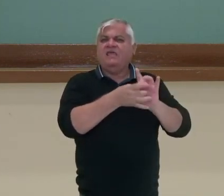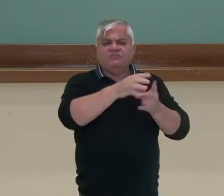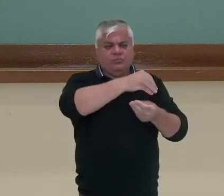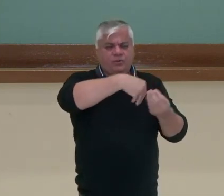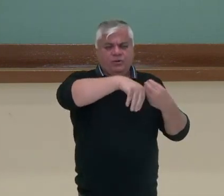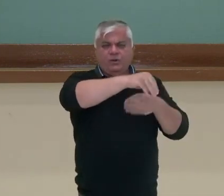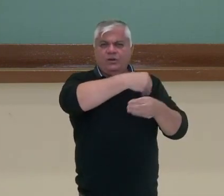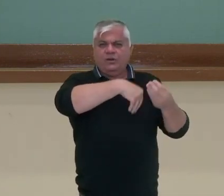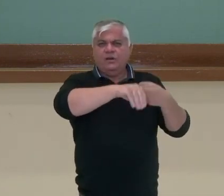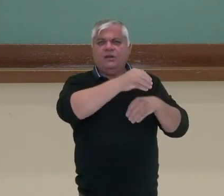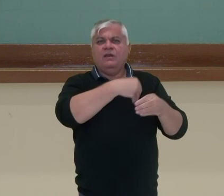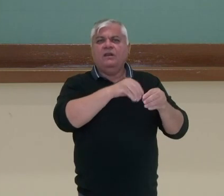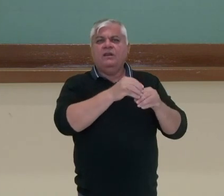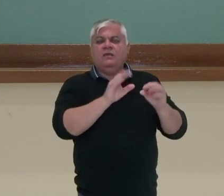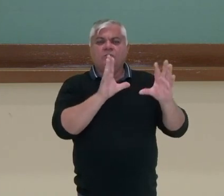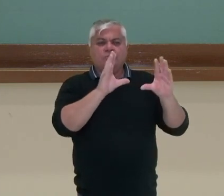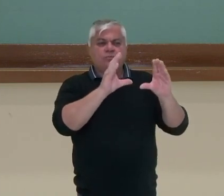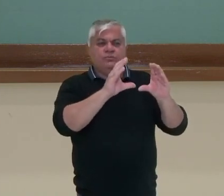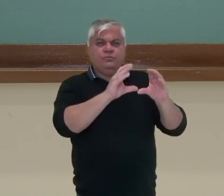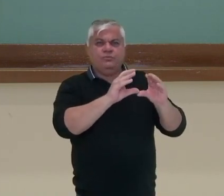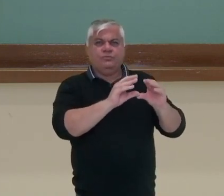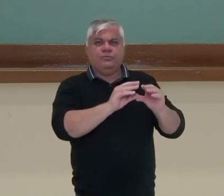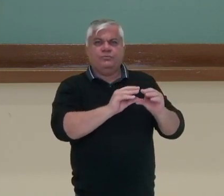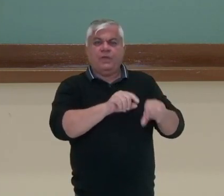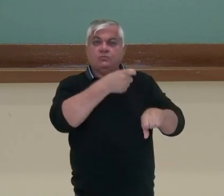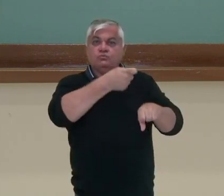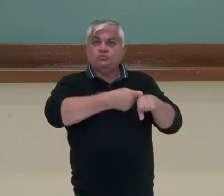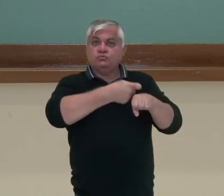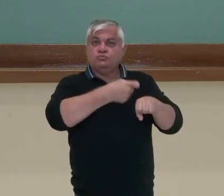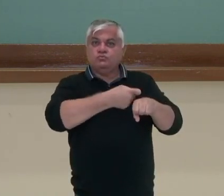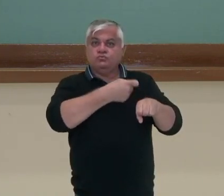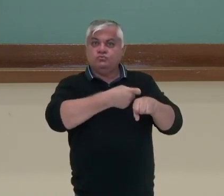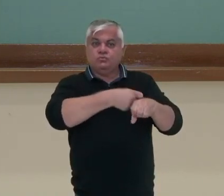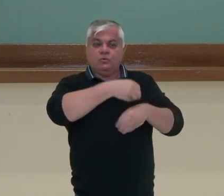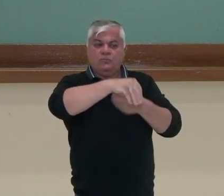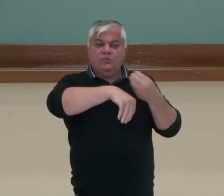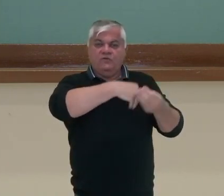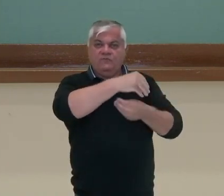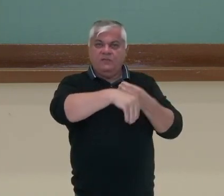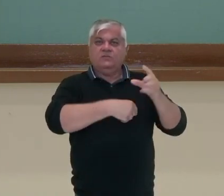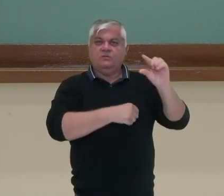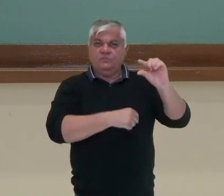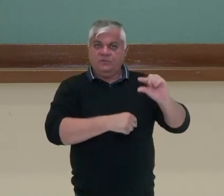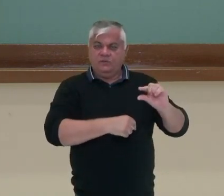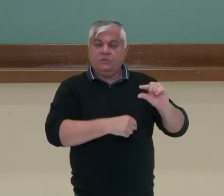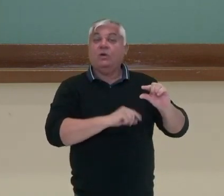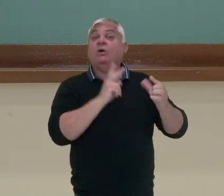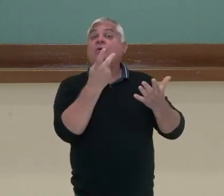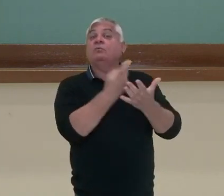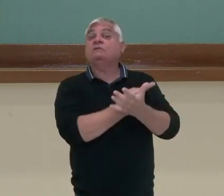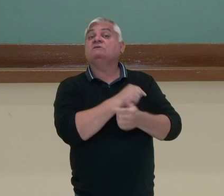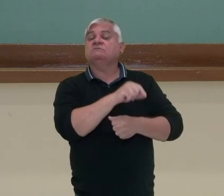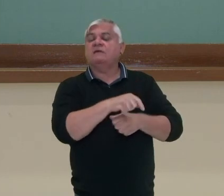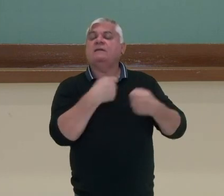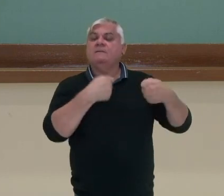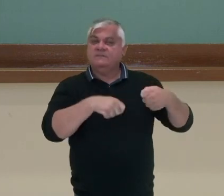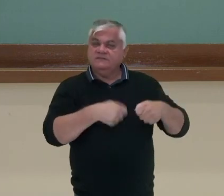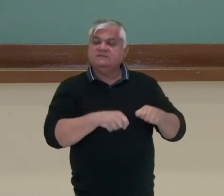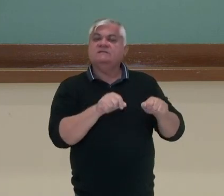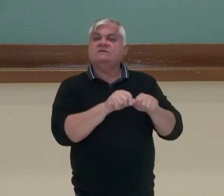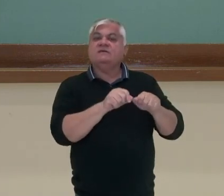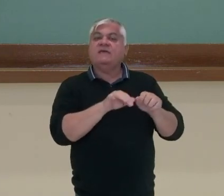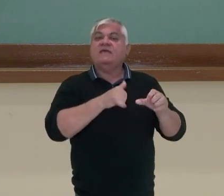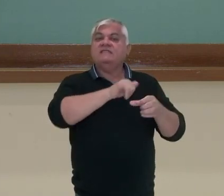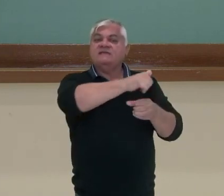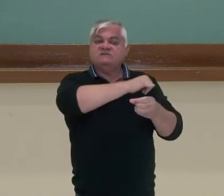movimentadas, indo para a fase sólida, onde a gente tem moléculas com um movimento um pouco menor. E aí, vai ter que fazer liberação de